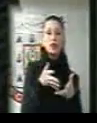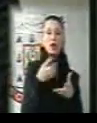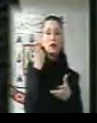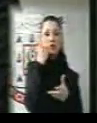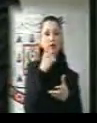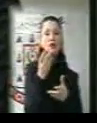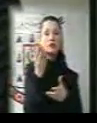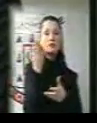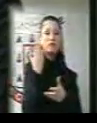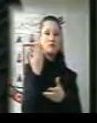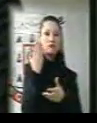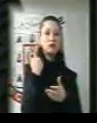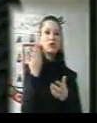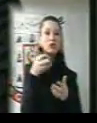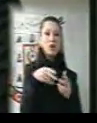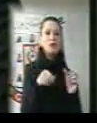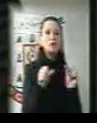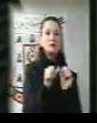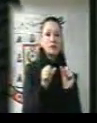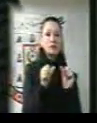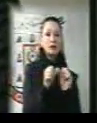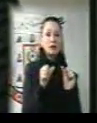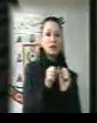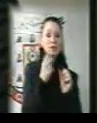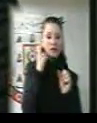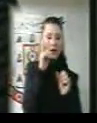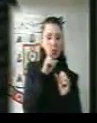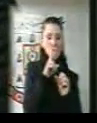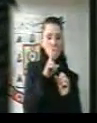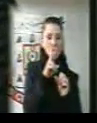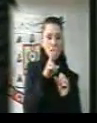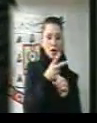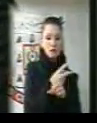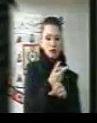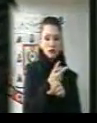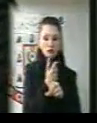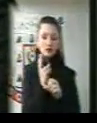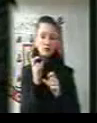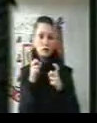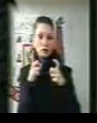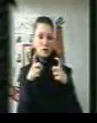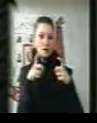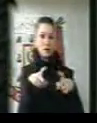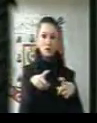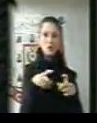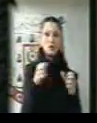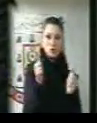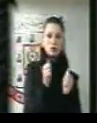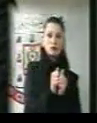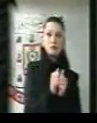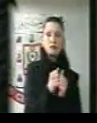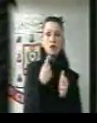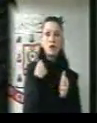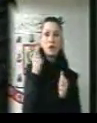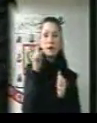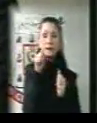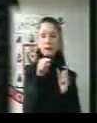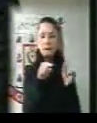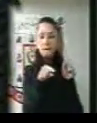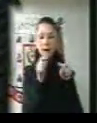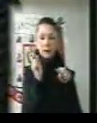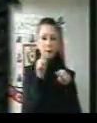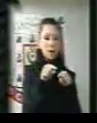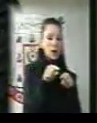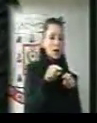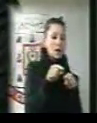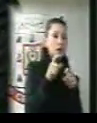dias atrás, nós fizemos uma vistoria em loco, juntamente com a Comissão de Obras, onde apontamos